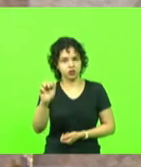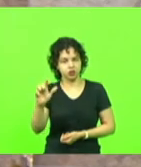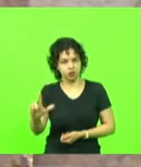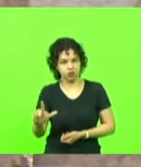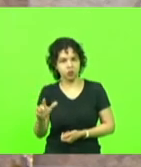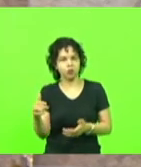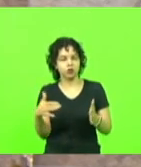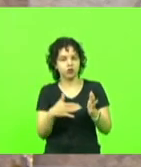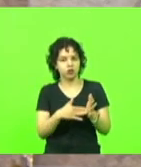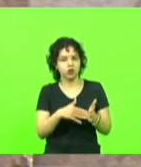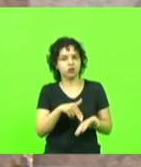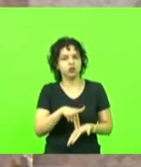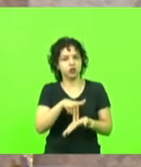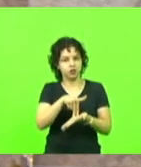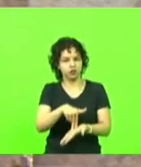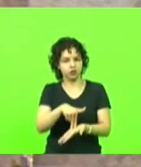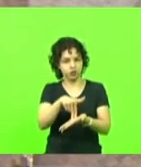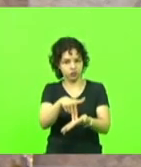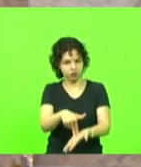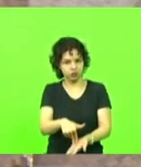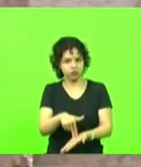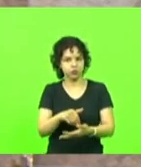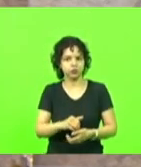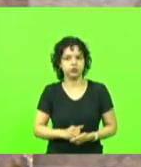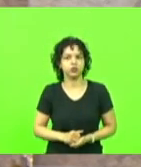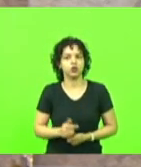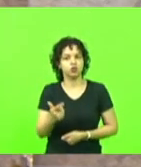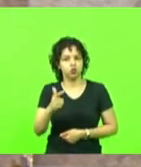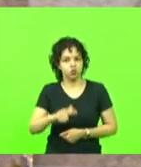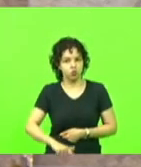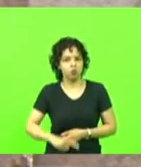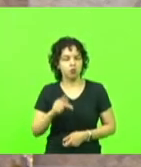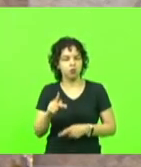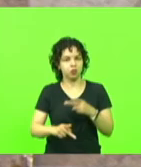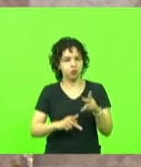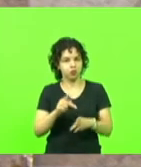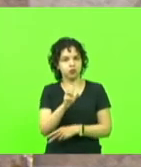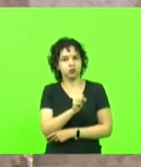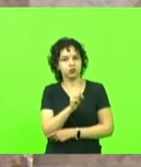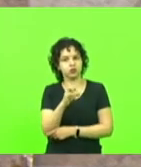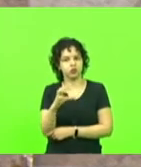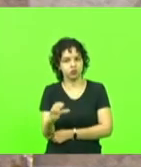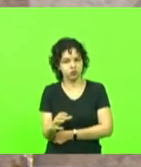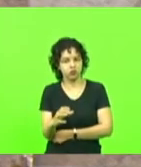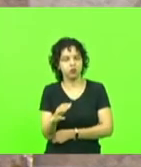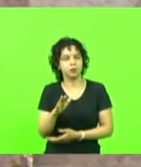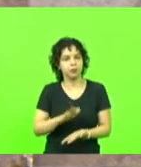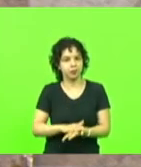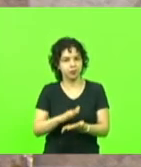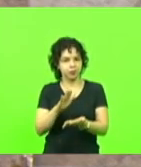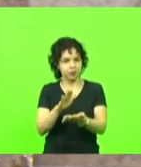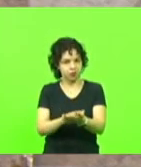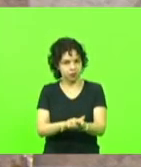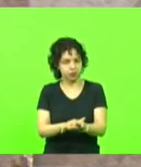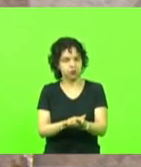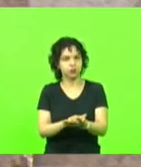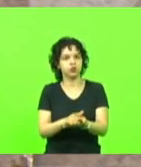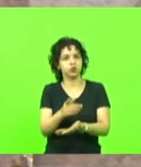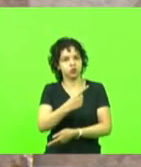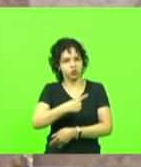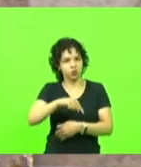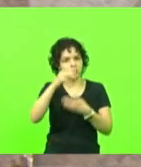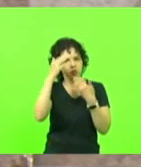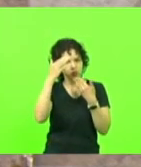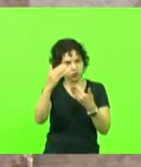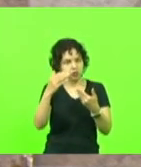até Navegantes. Então, mais uma vez, o povo catarinense está de parabéns, e a gente tem que